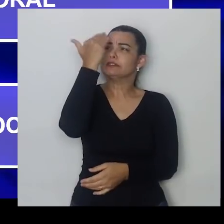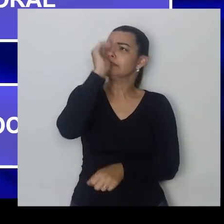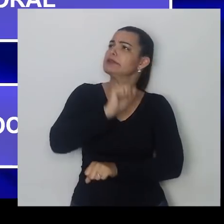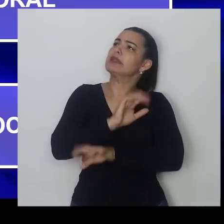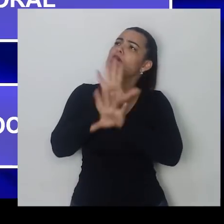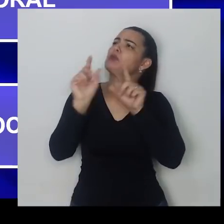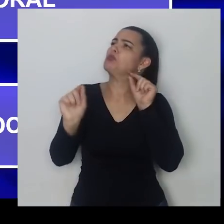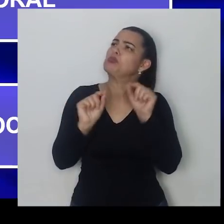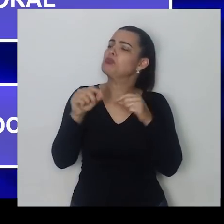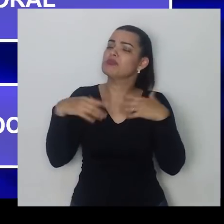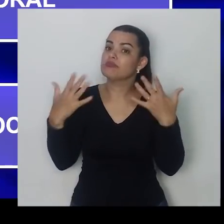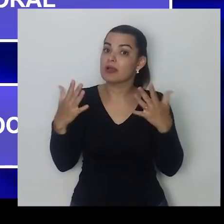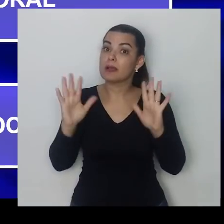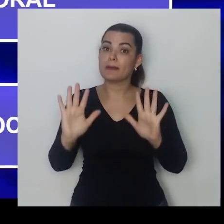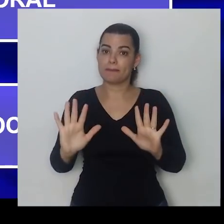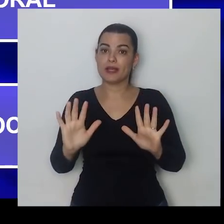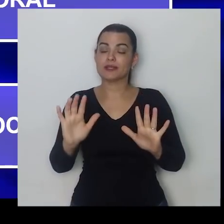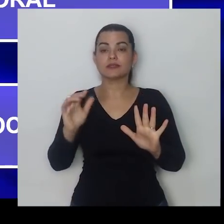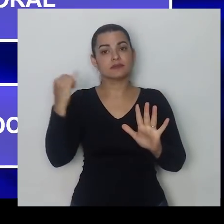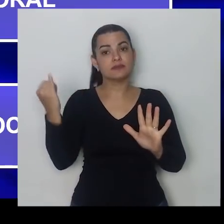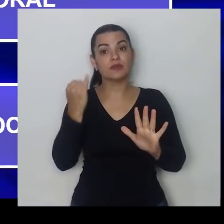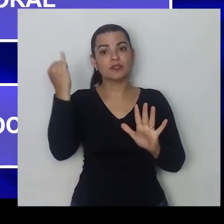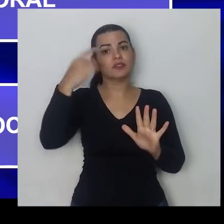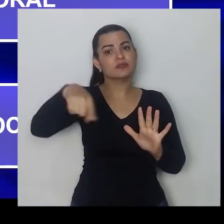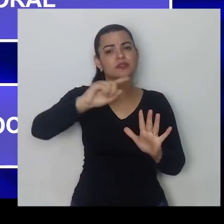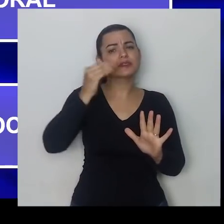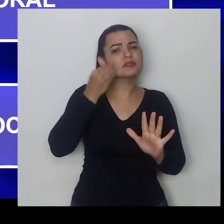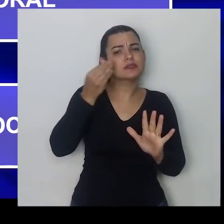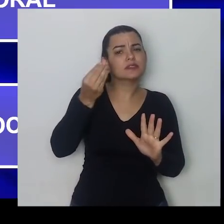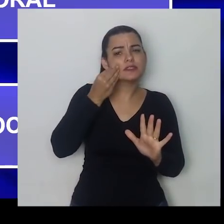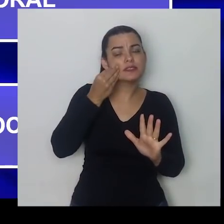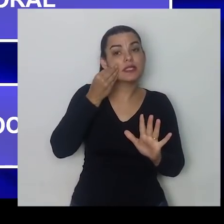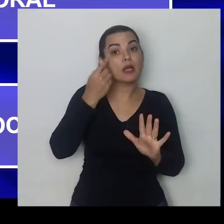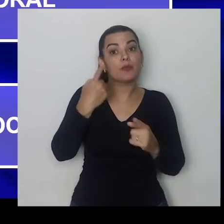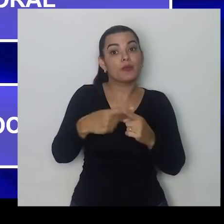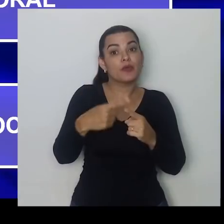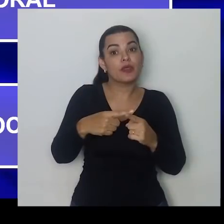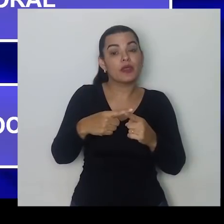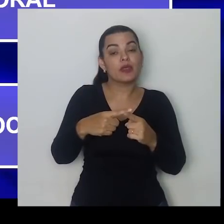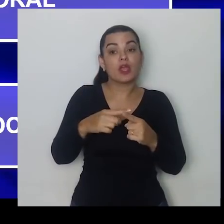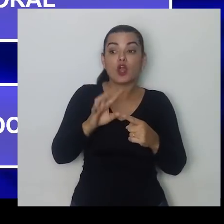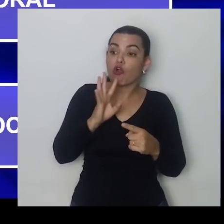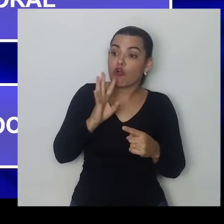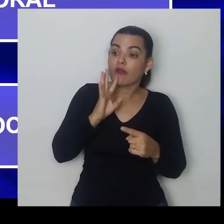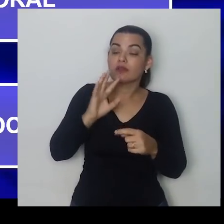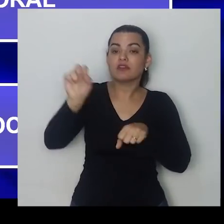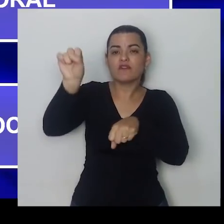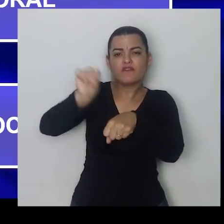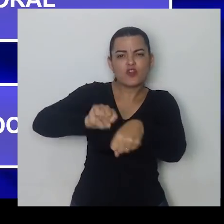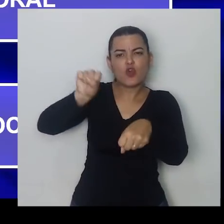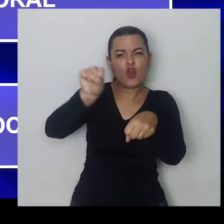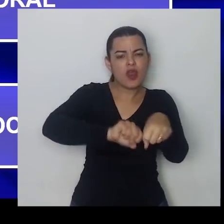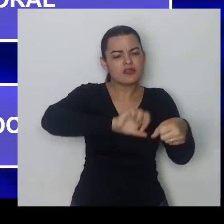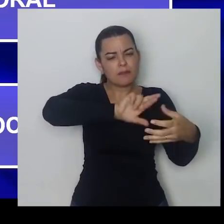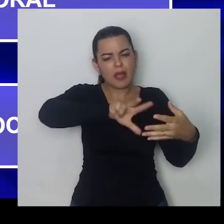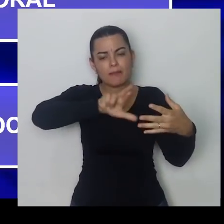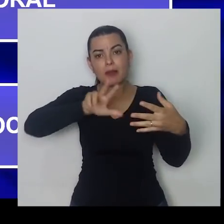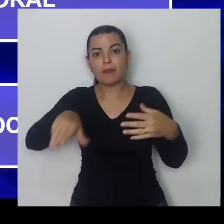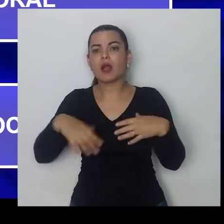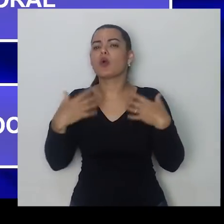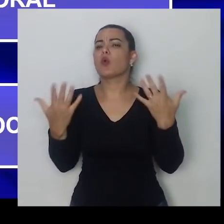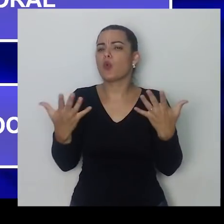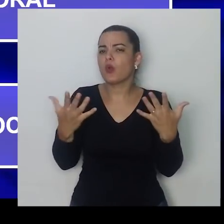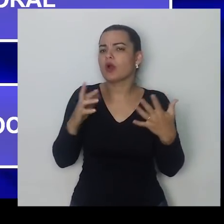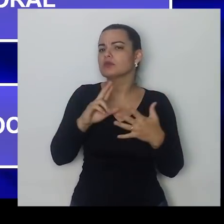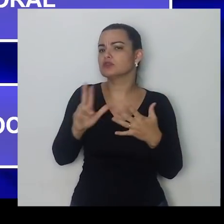mais difíceis para vocês compreenderem, mas é importante nesse momento que vocês conheçam os tipos de violência, que